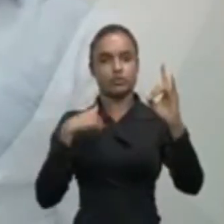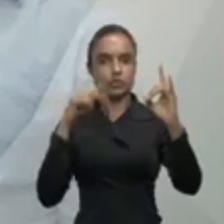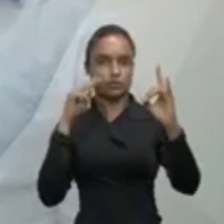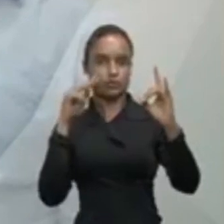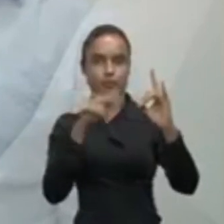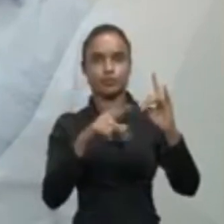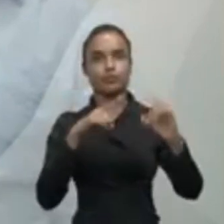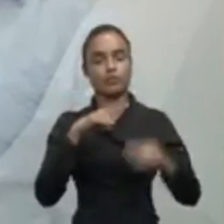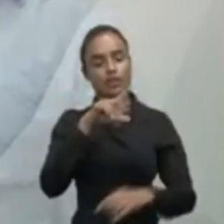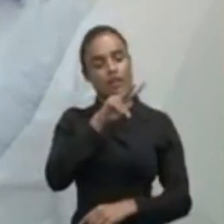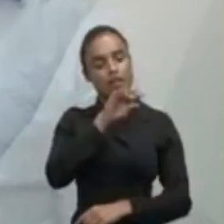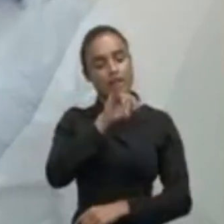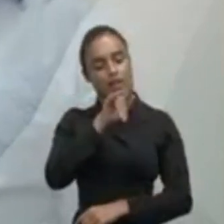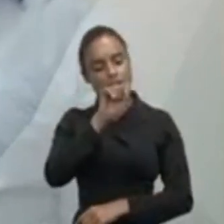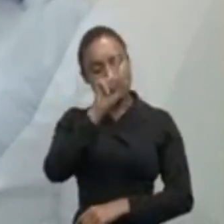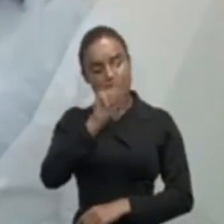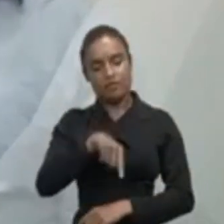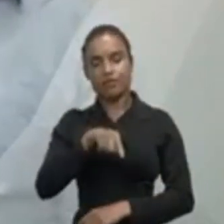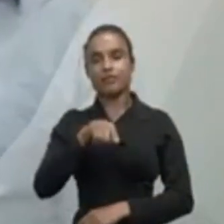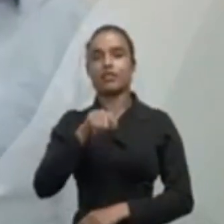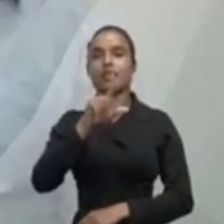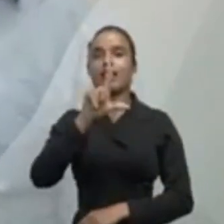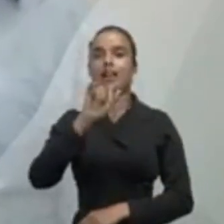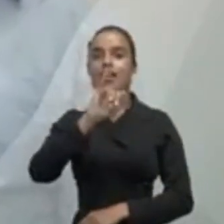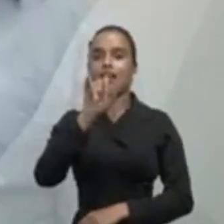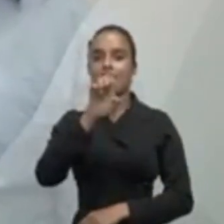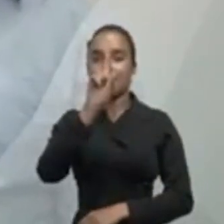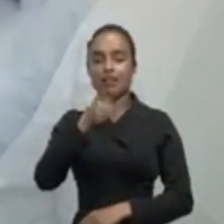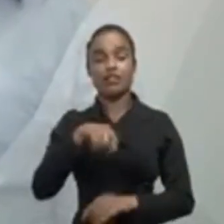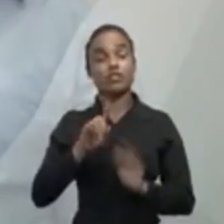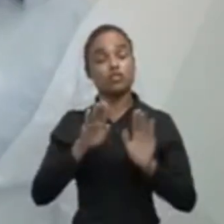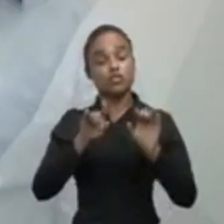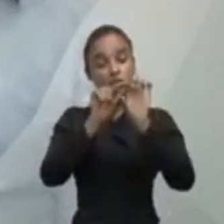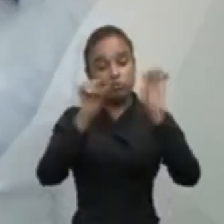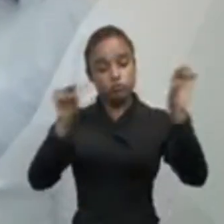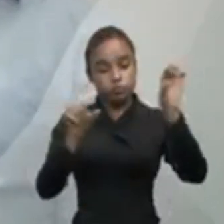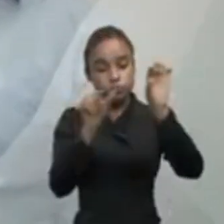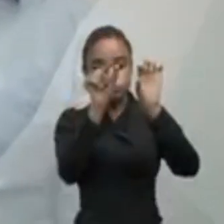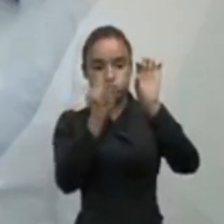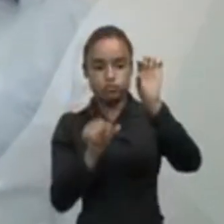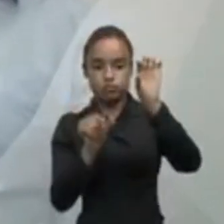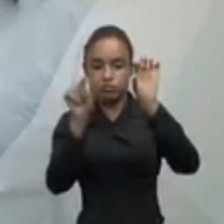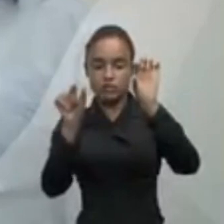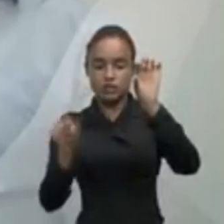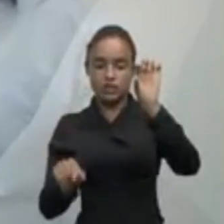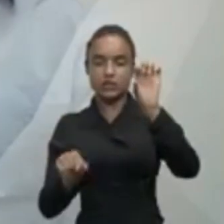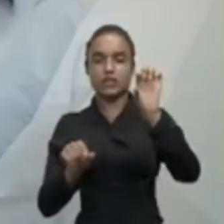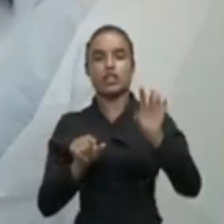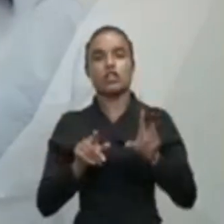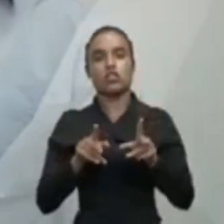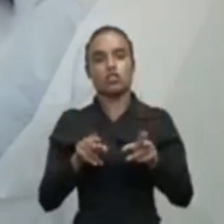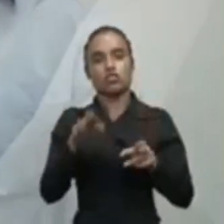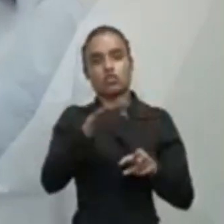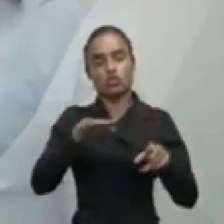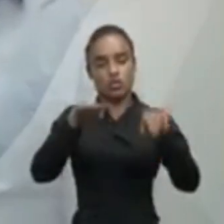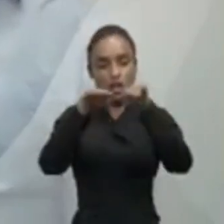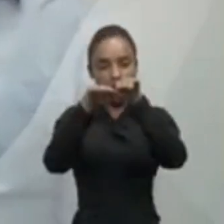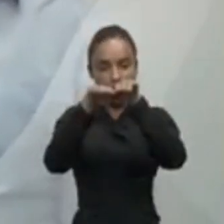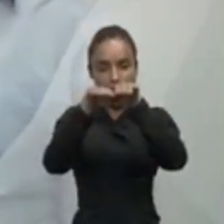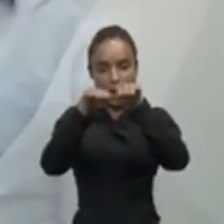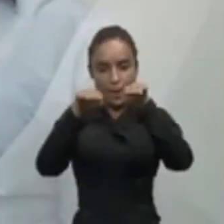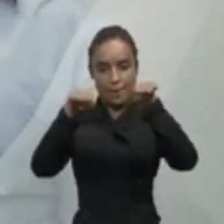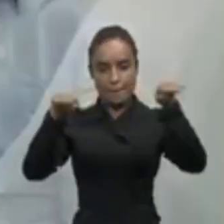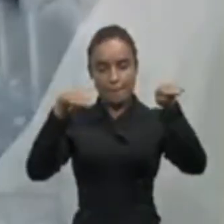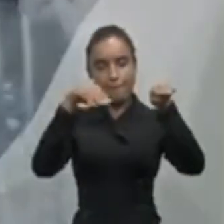tem viga. Como eu tenho a situação já possível, a gente utilizou a mesa colaborante,